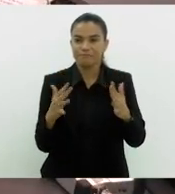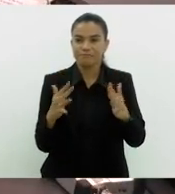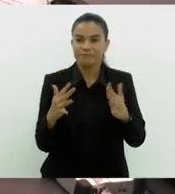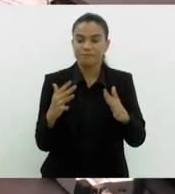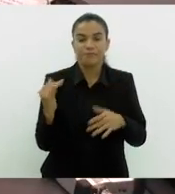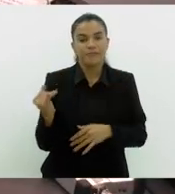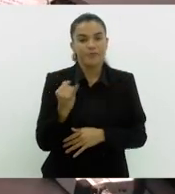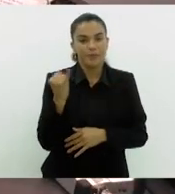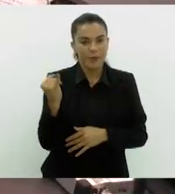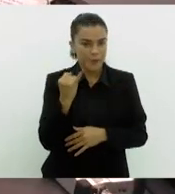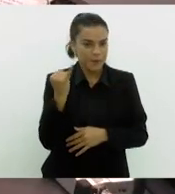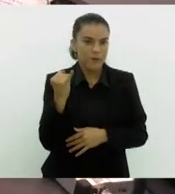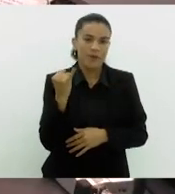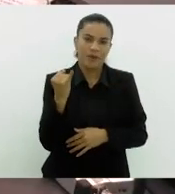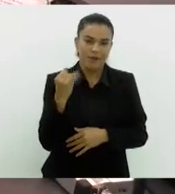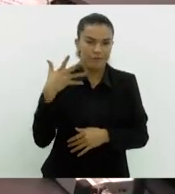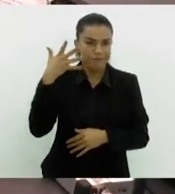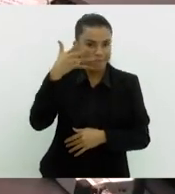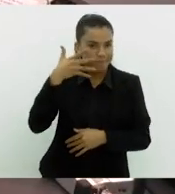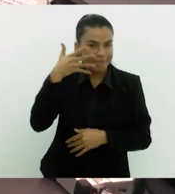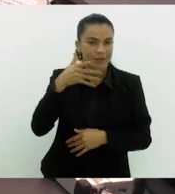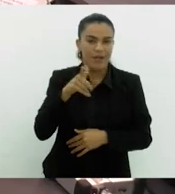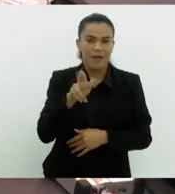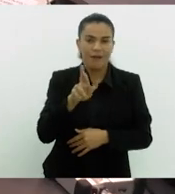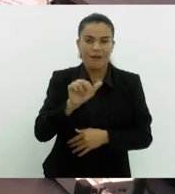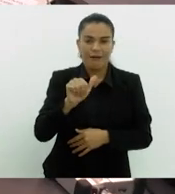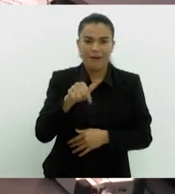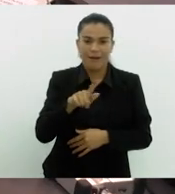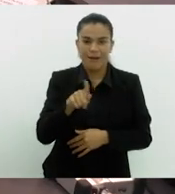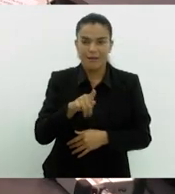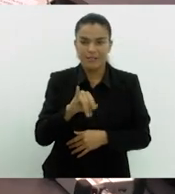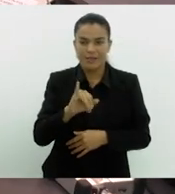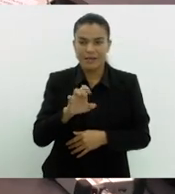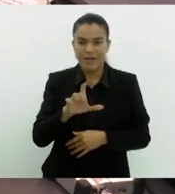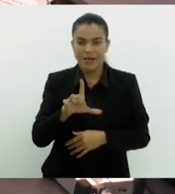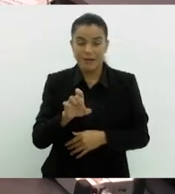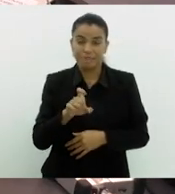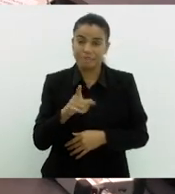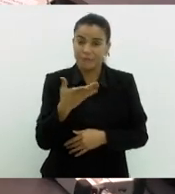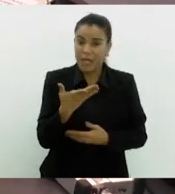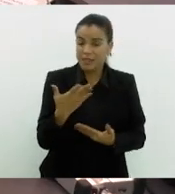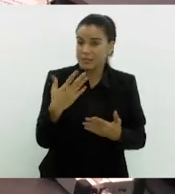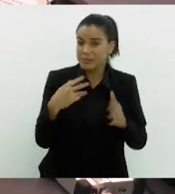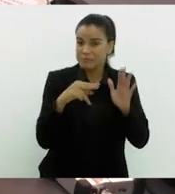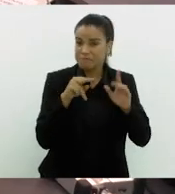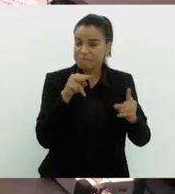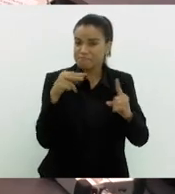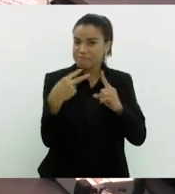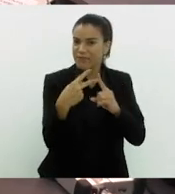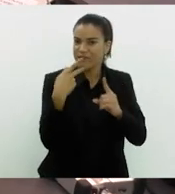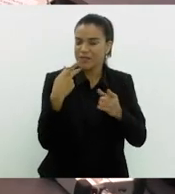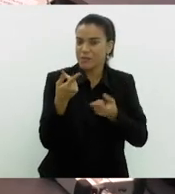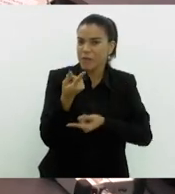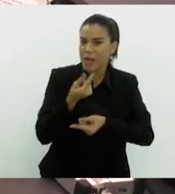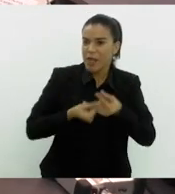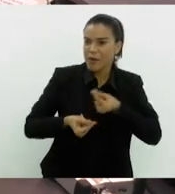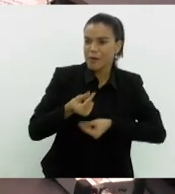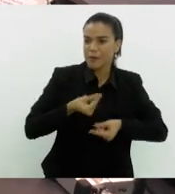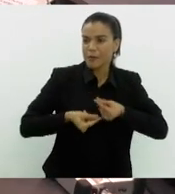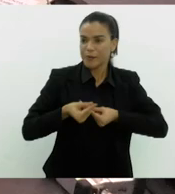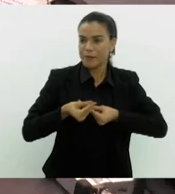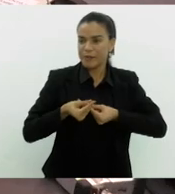Muito importante a fala da Graziella trazendo esse elemento. A gente está falando de economia, a gente